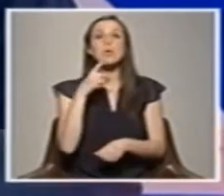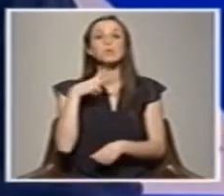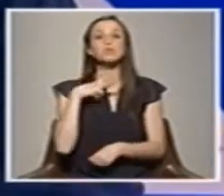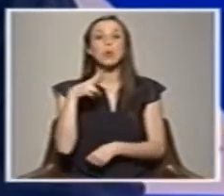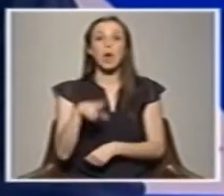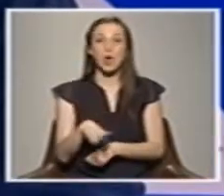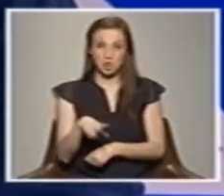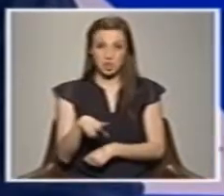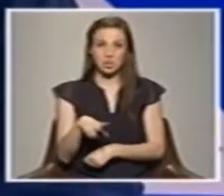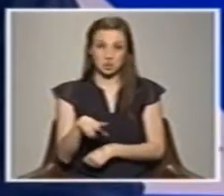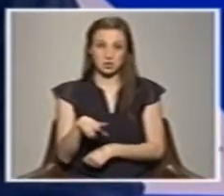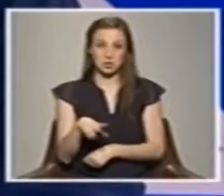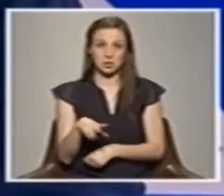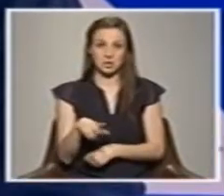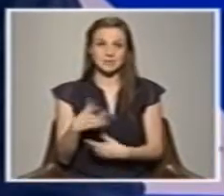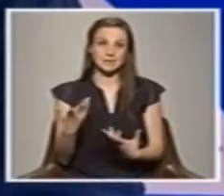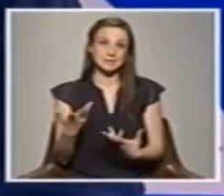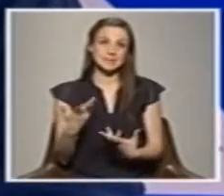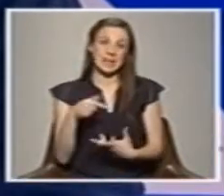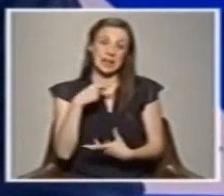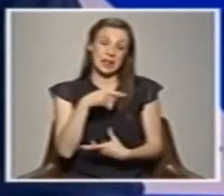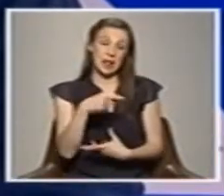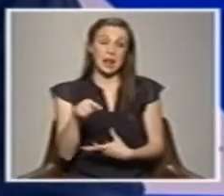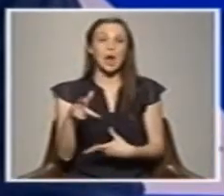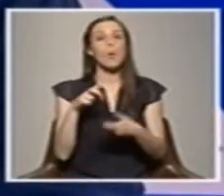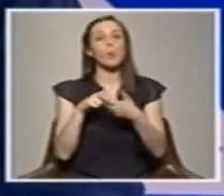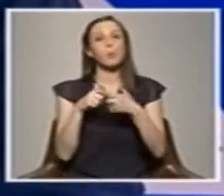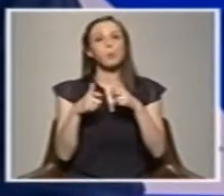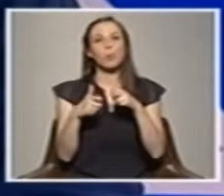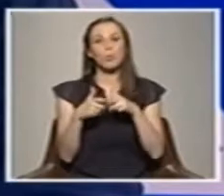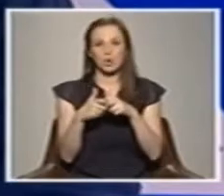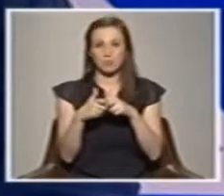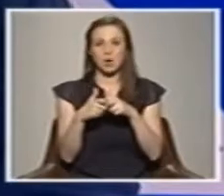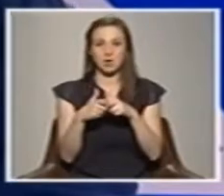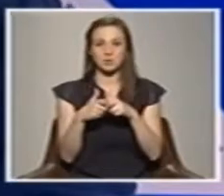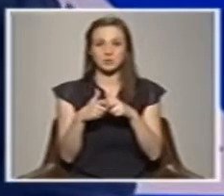partilhava, de alguma forma, de alguns problemas que caracterizam